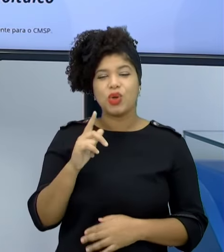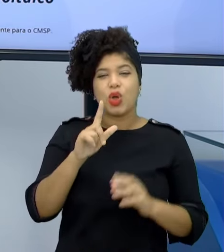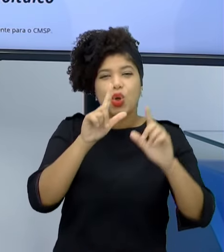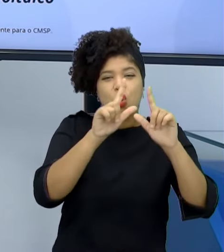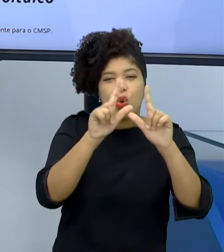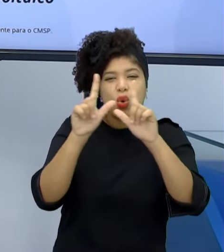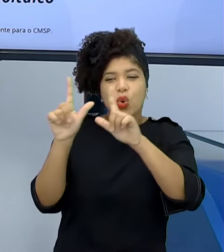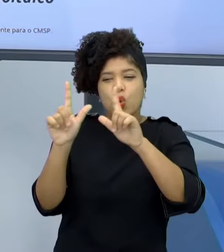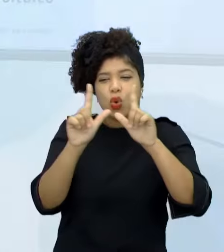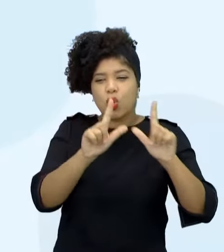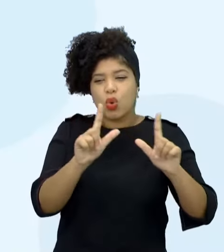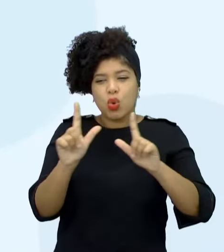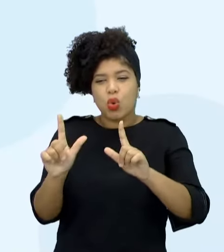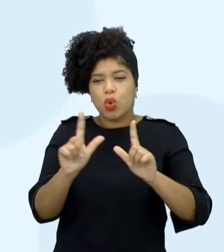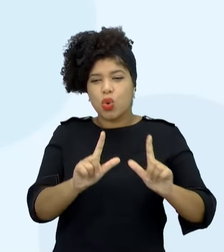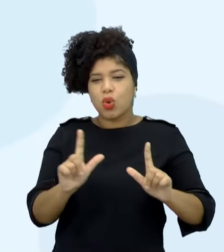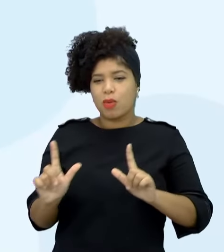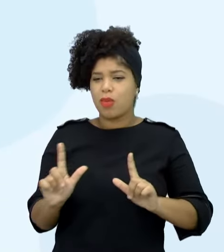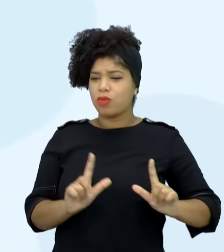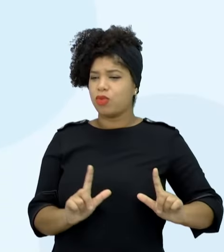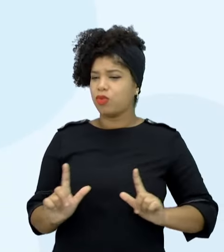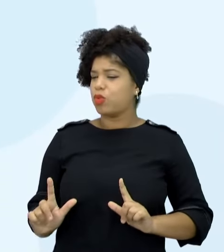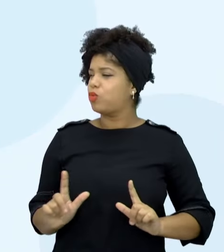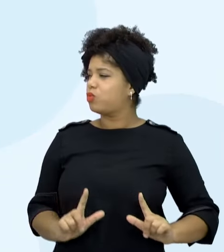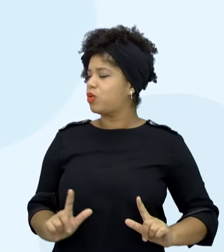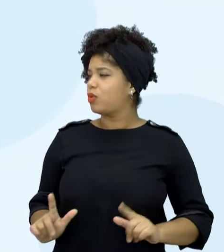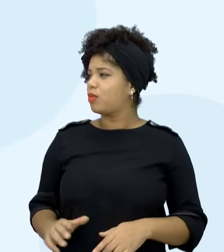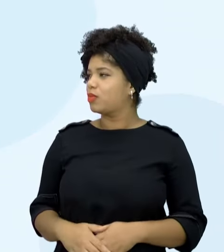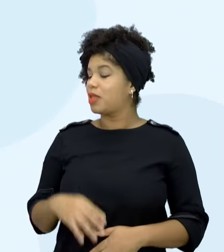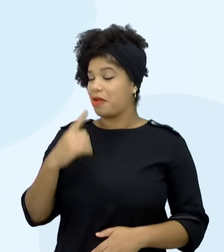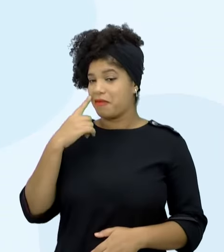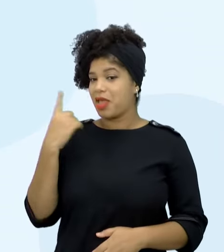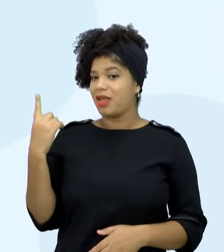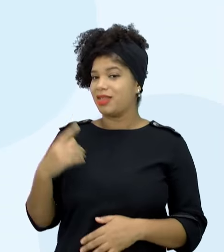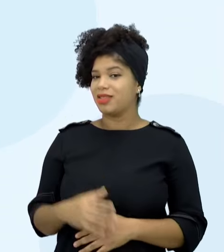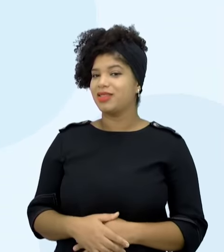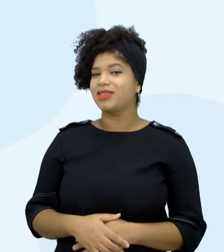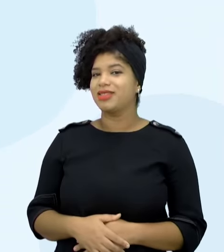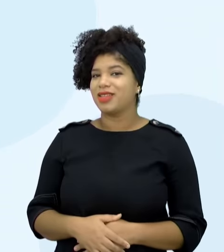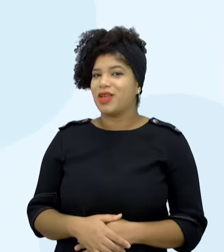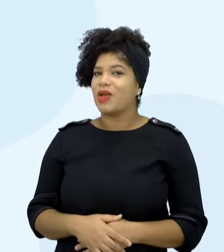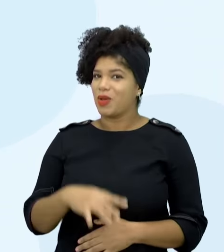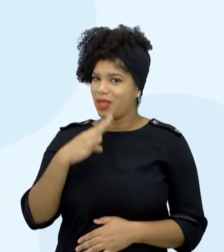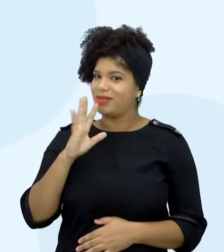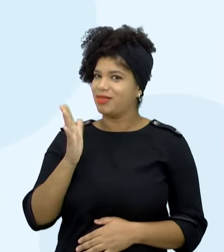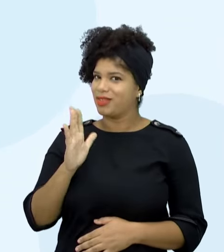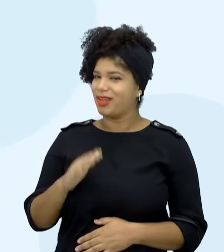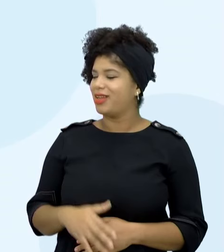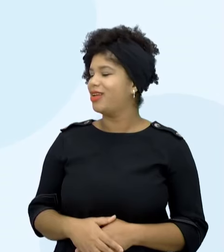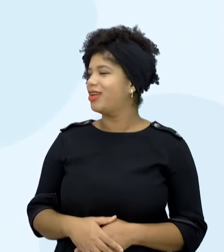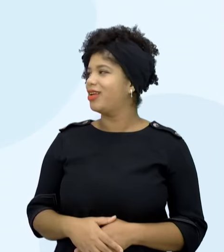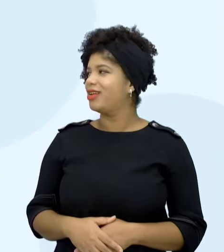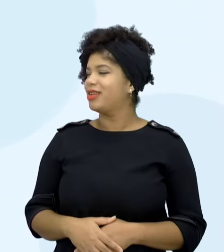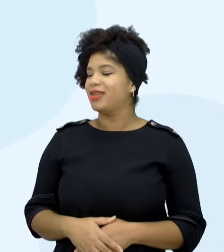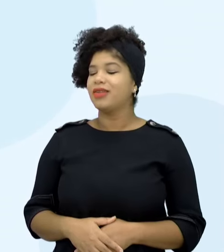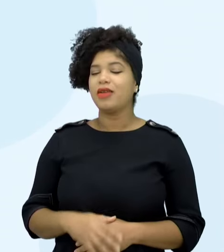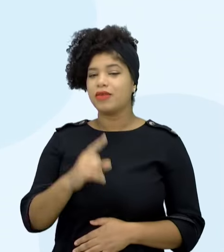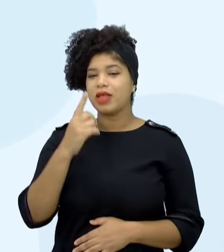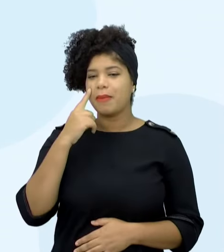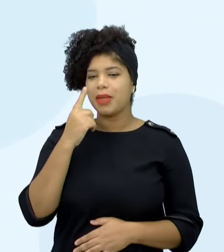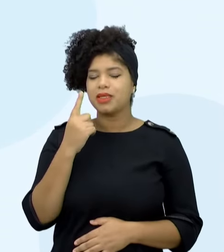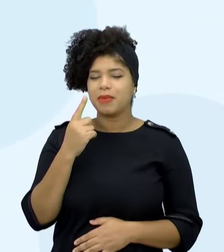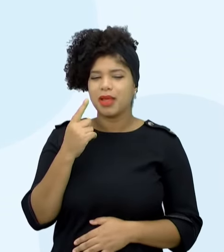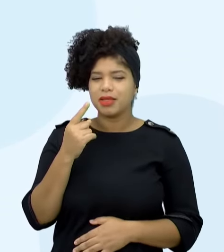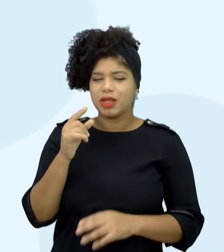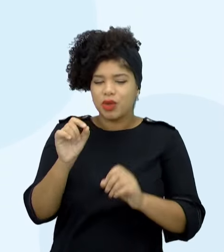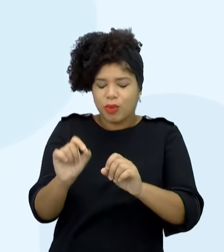né? Essa plaquinha, chamada célula fotovoltaica, você pode olhar de perto que você vai ver